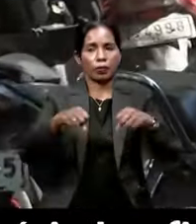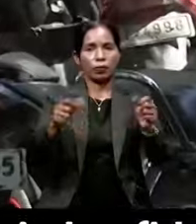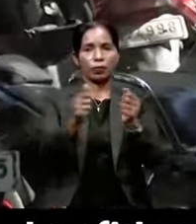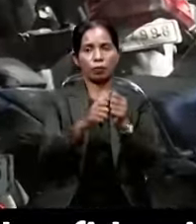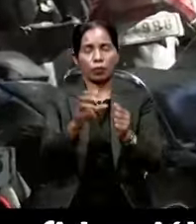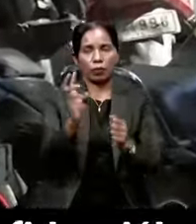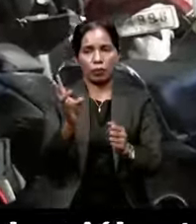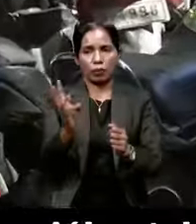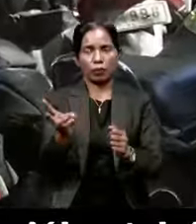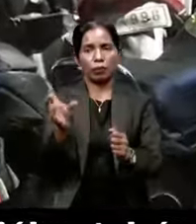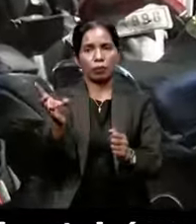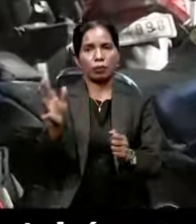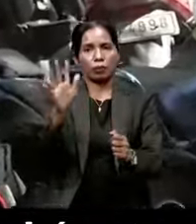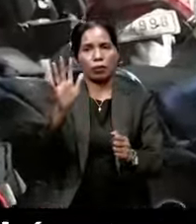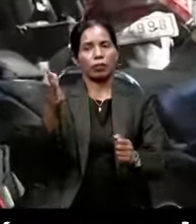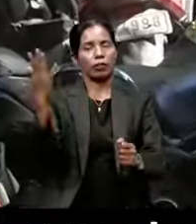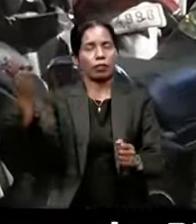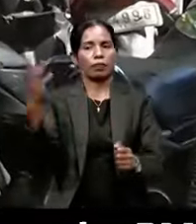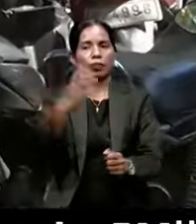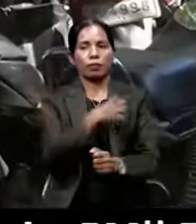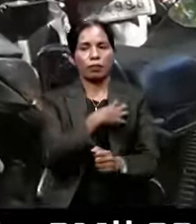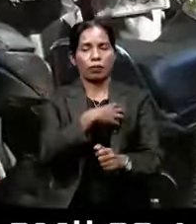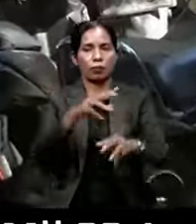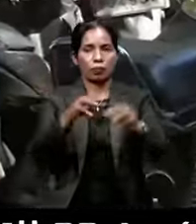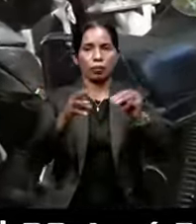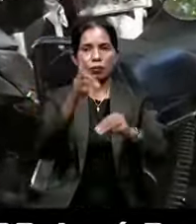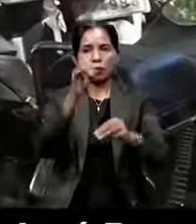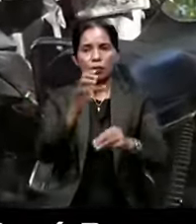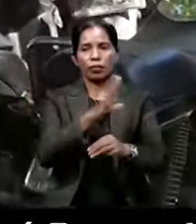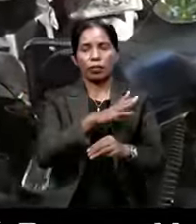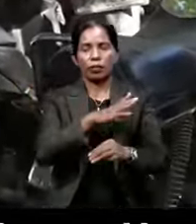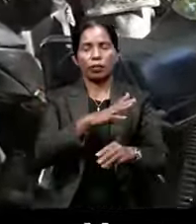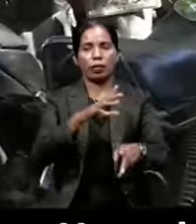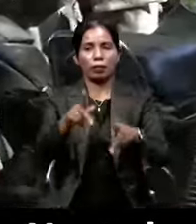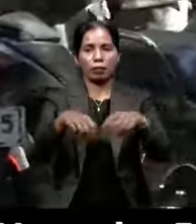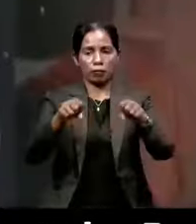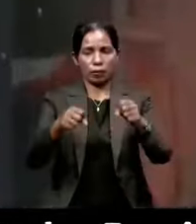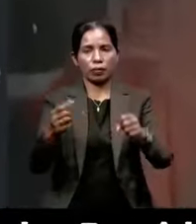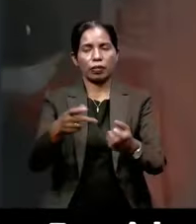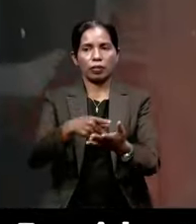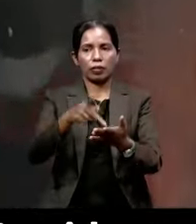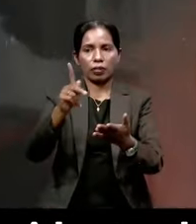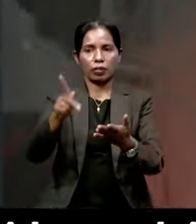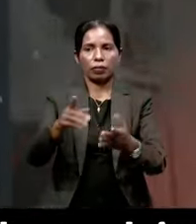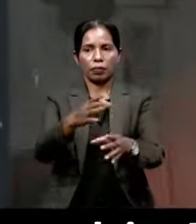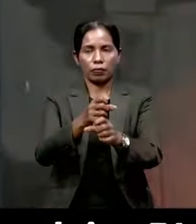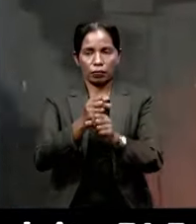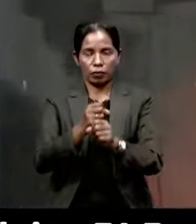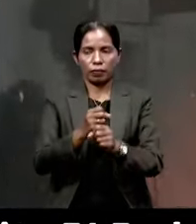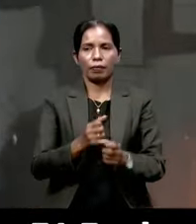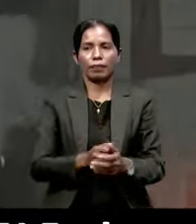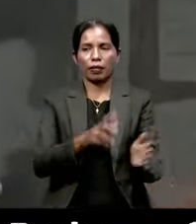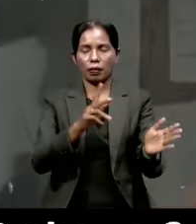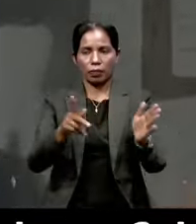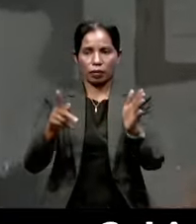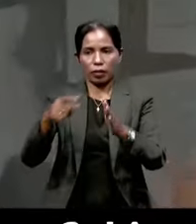Lima, assegura ela e a comando penetele município dele, onde rein motorizada na insira selo multa no nebele fotifali. Ter plano